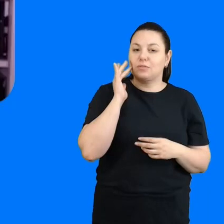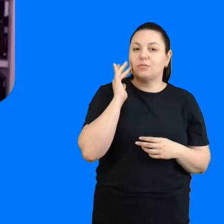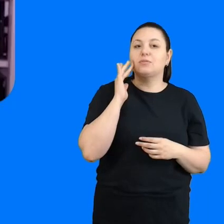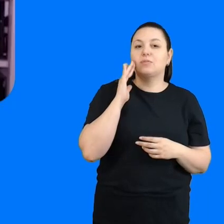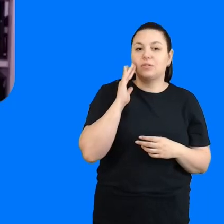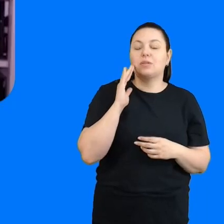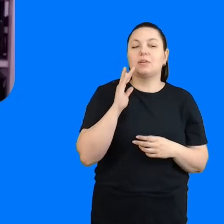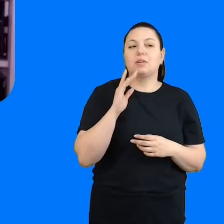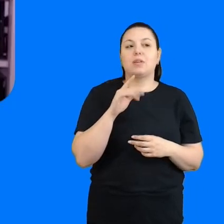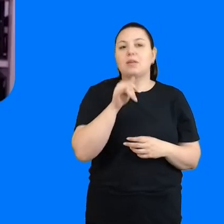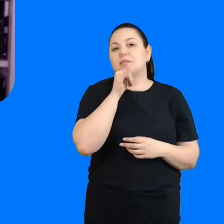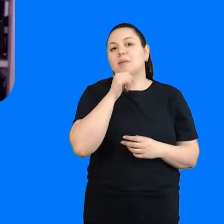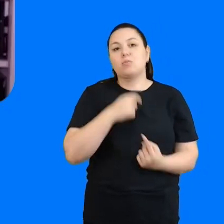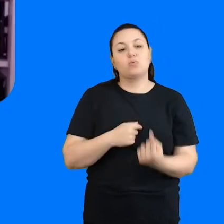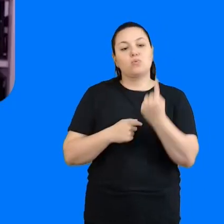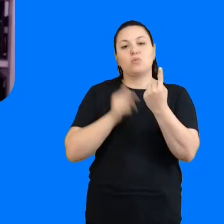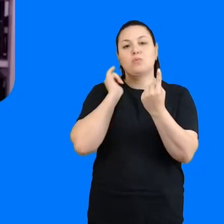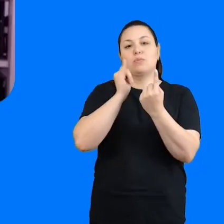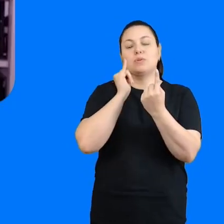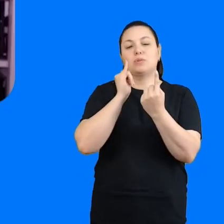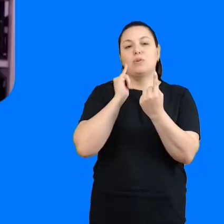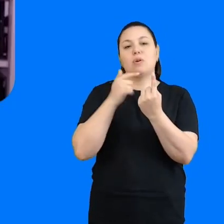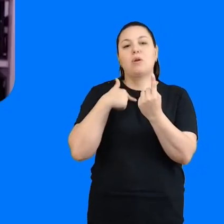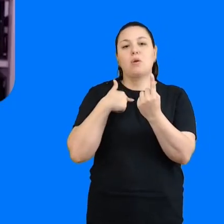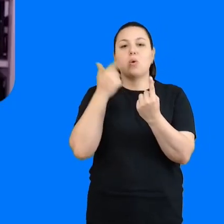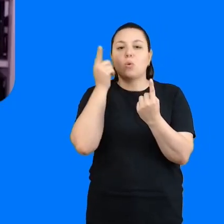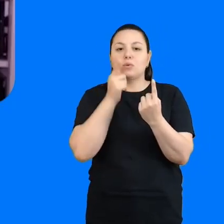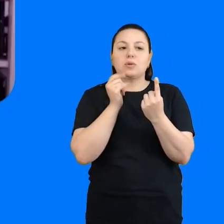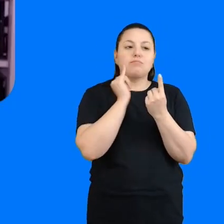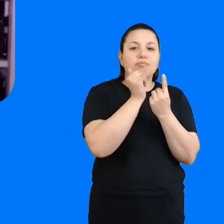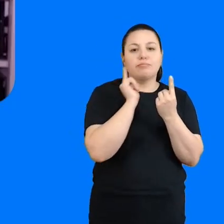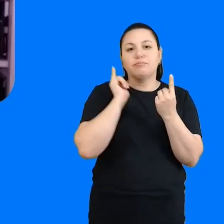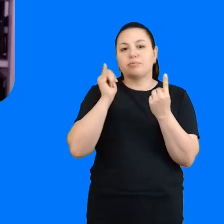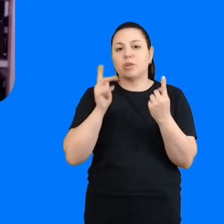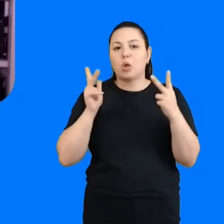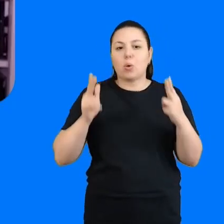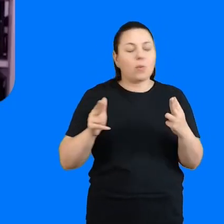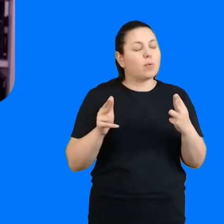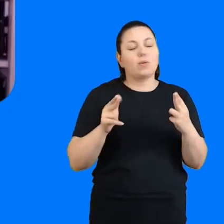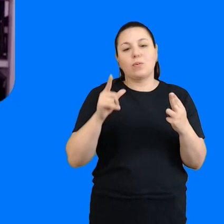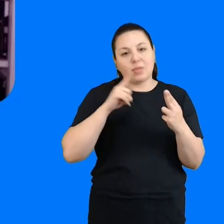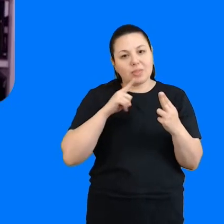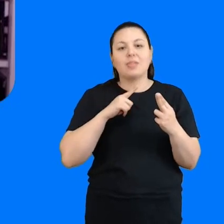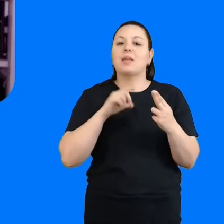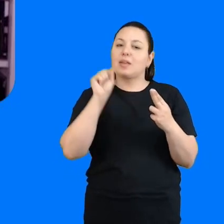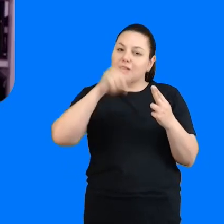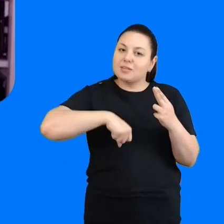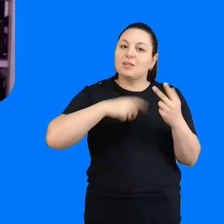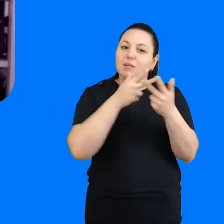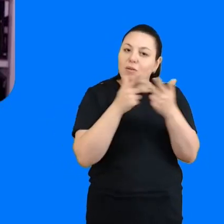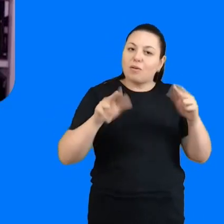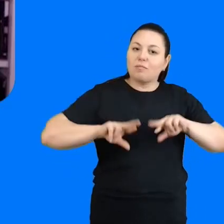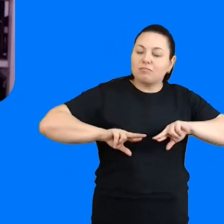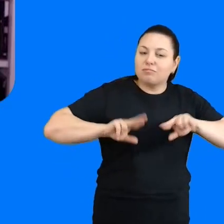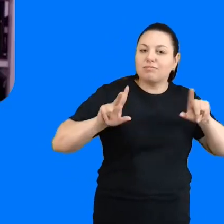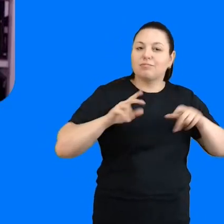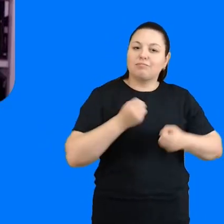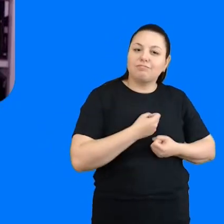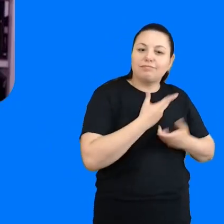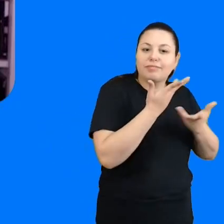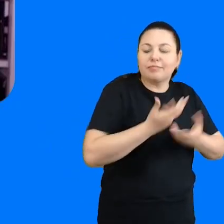forma, porque se realmente tivermos a querer contar história e usando este poder do griot, este poder da